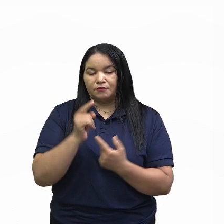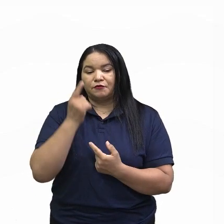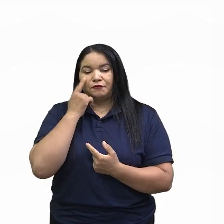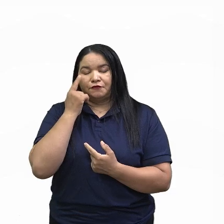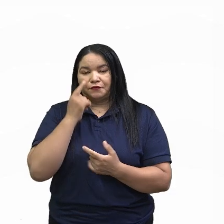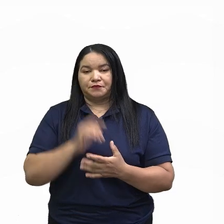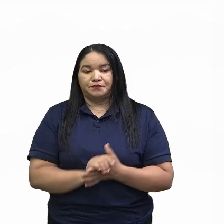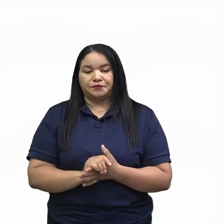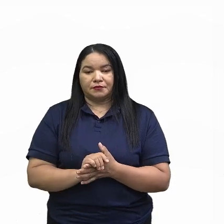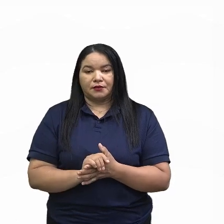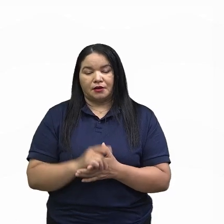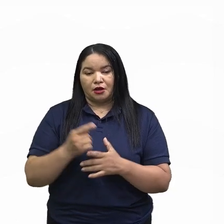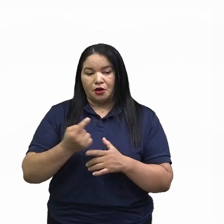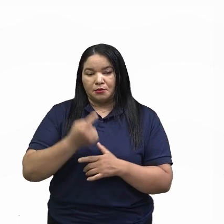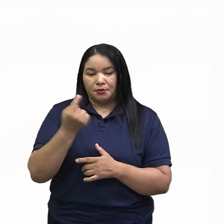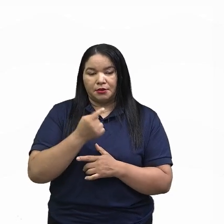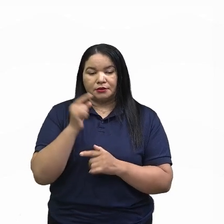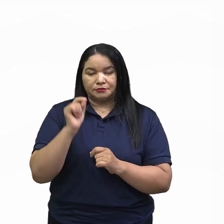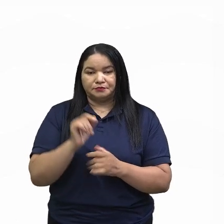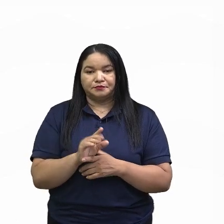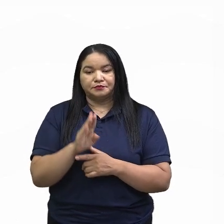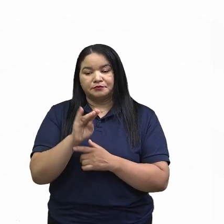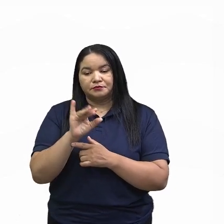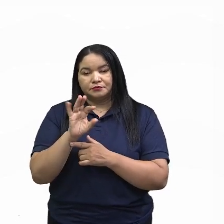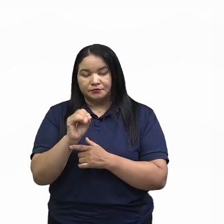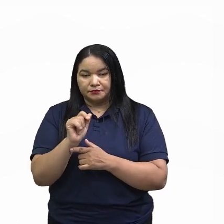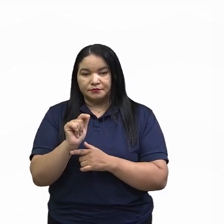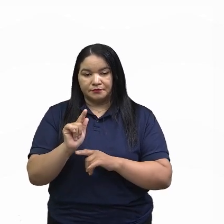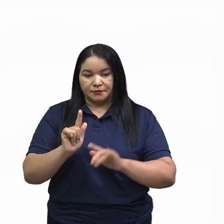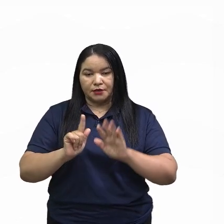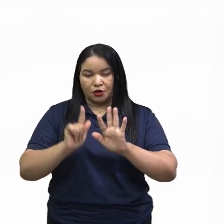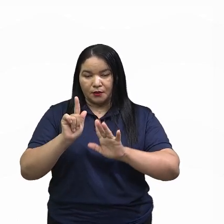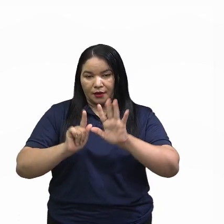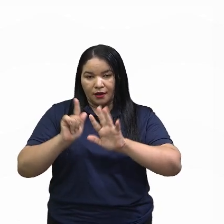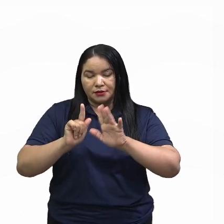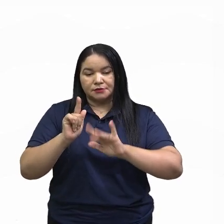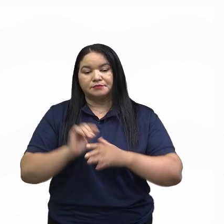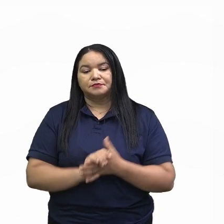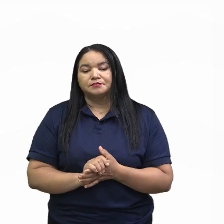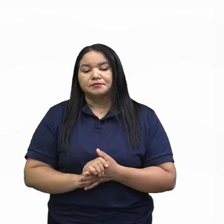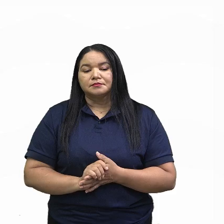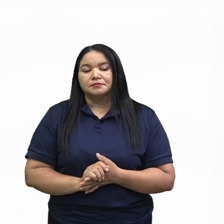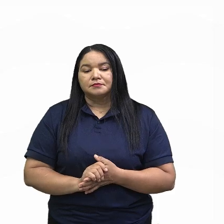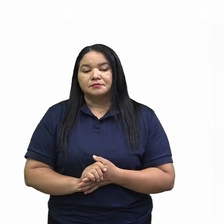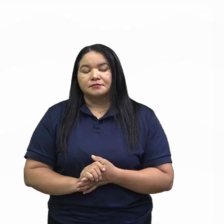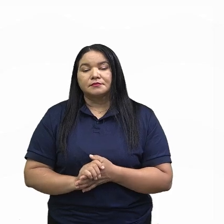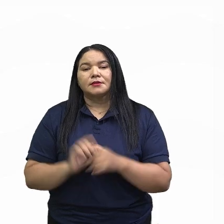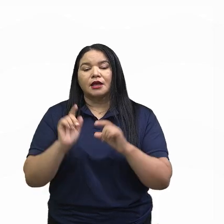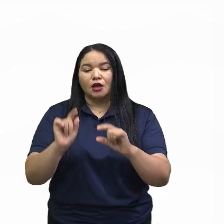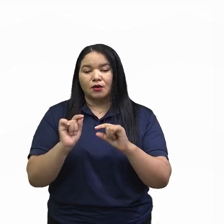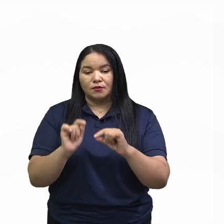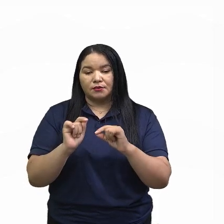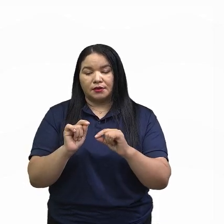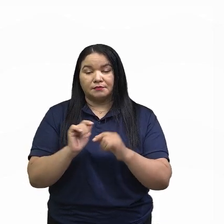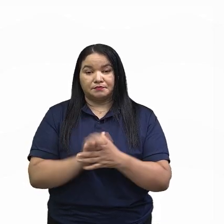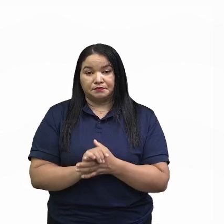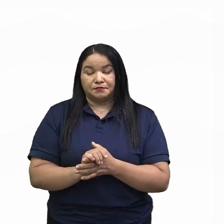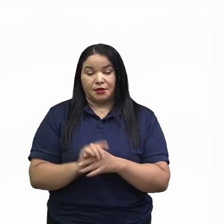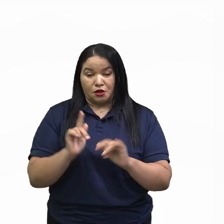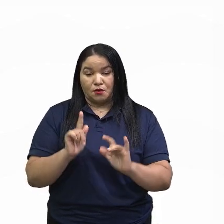temos aí o biogás. O biogás é um gás